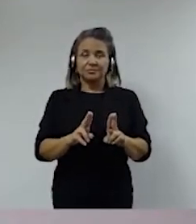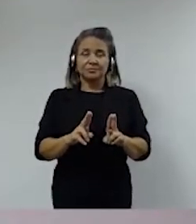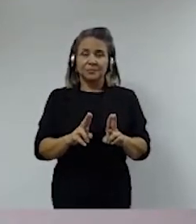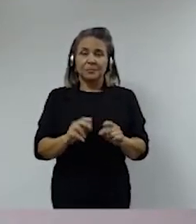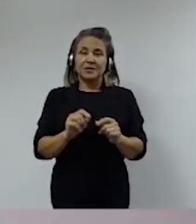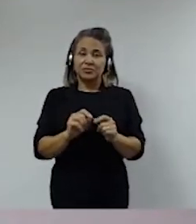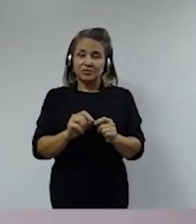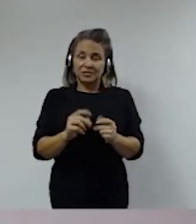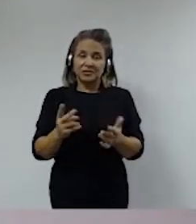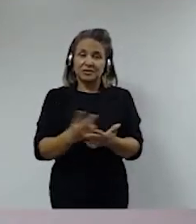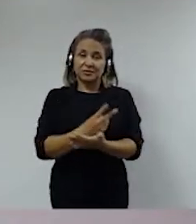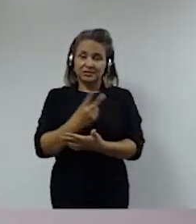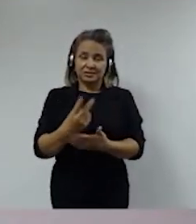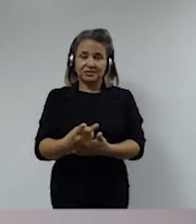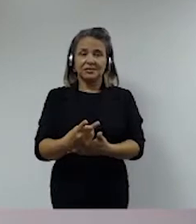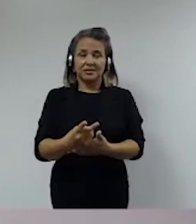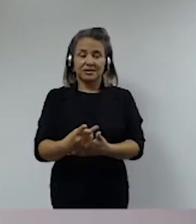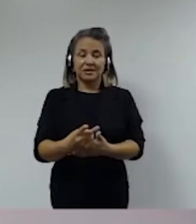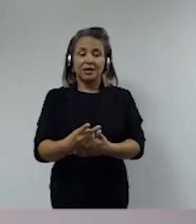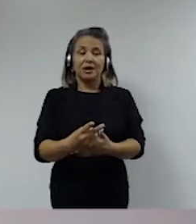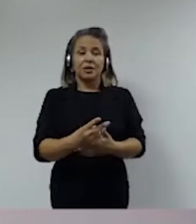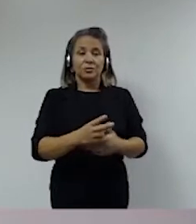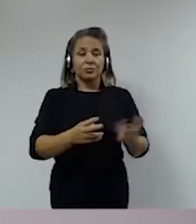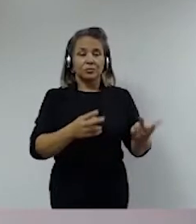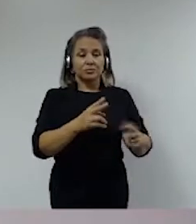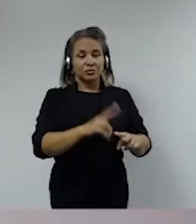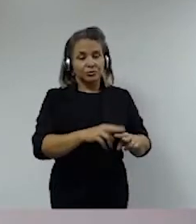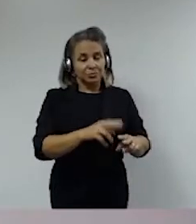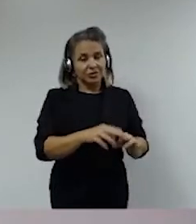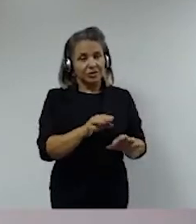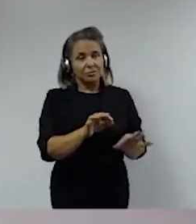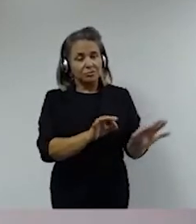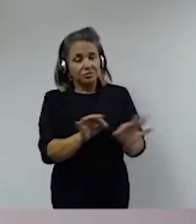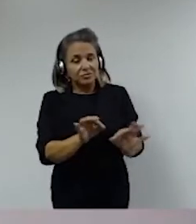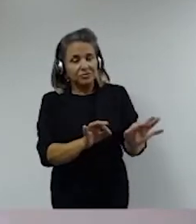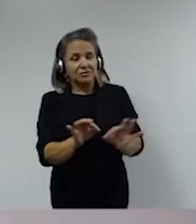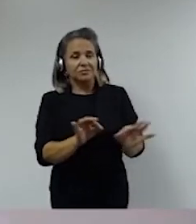reconstrução de um fato histórico, enquanto instrumento civilizado, não